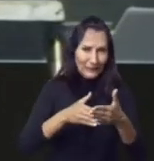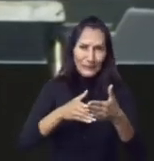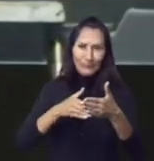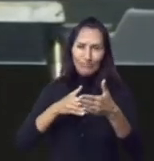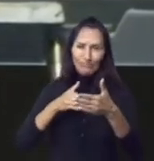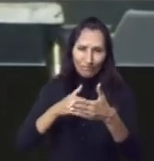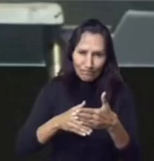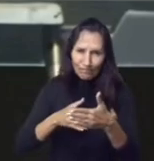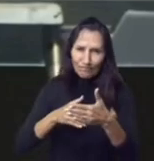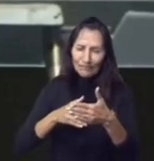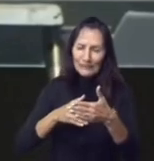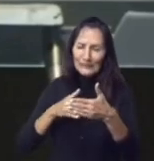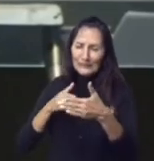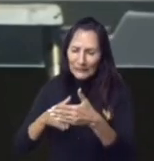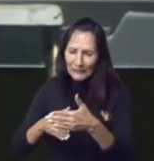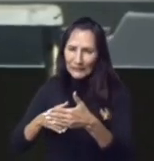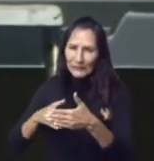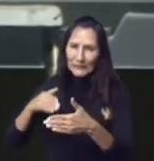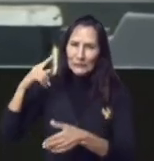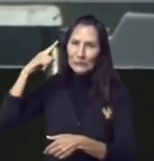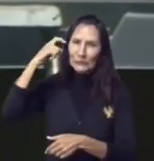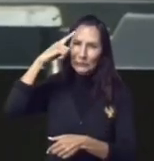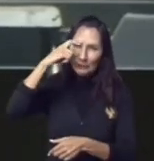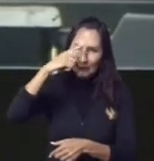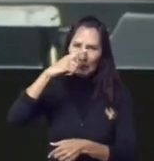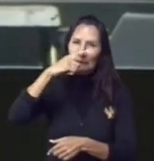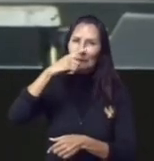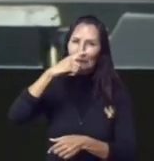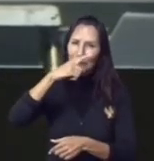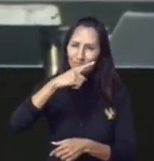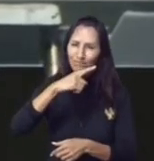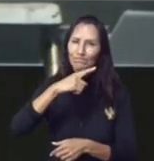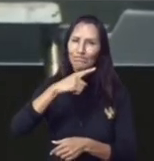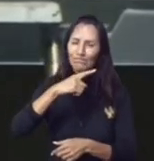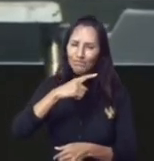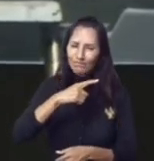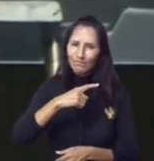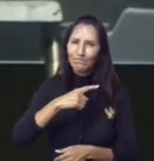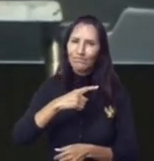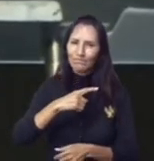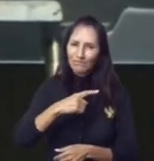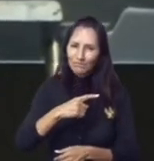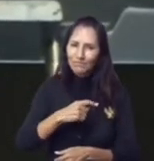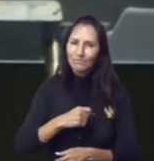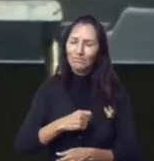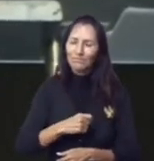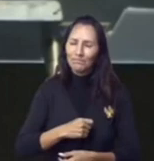As coisas vão para frente. Está difícil para você. Você é um gafanhoto.